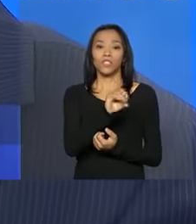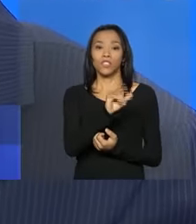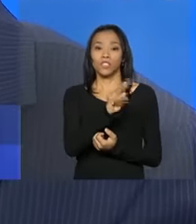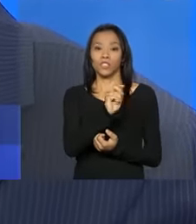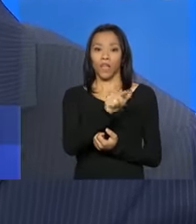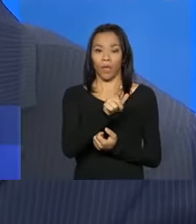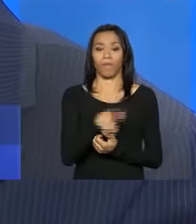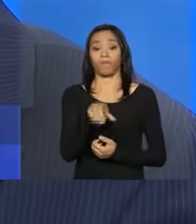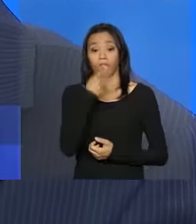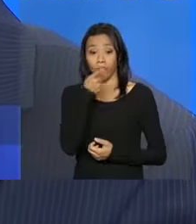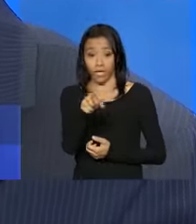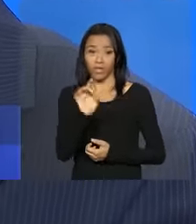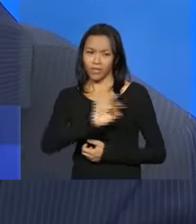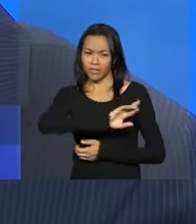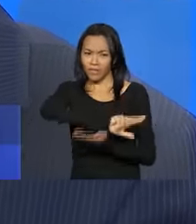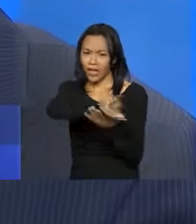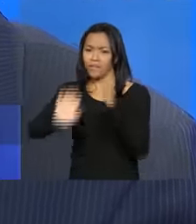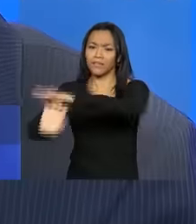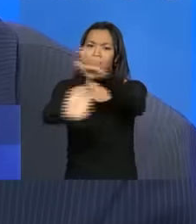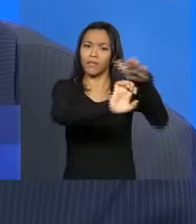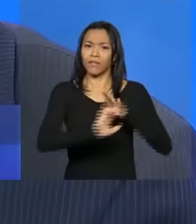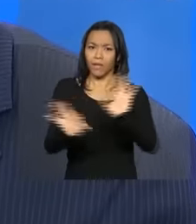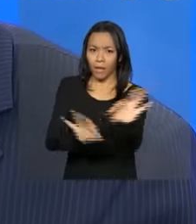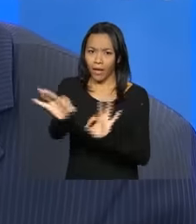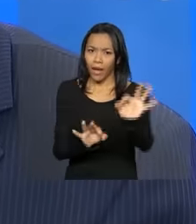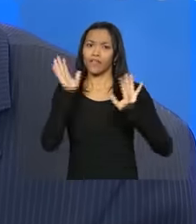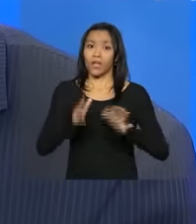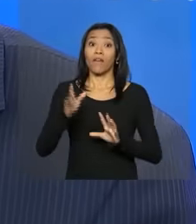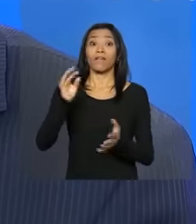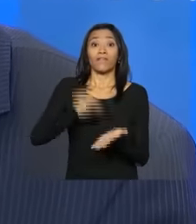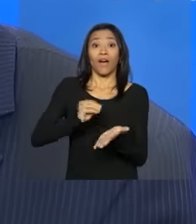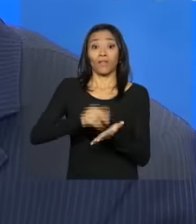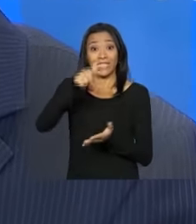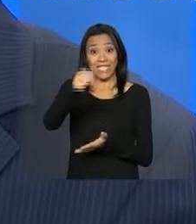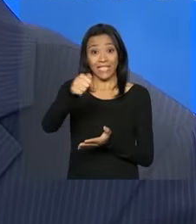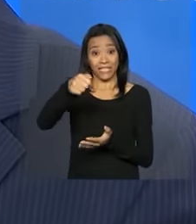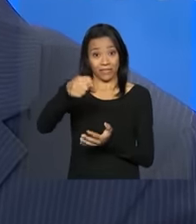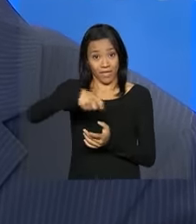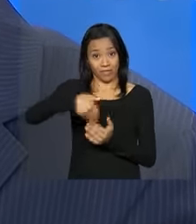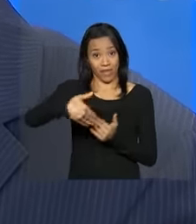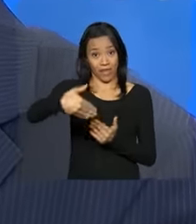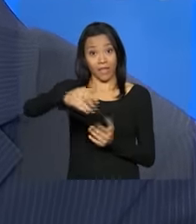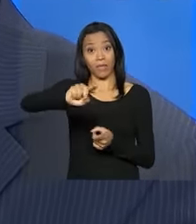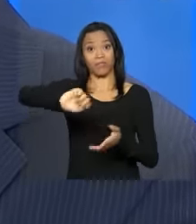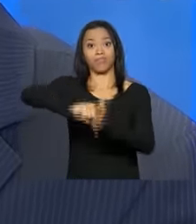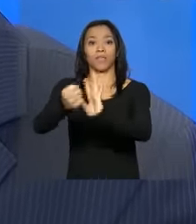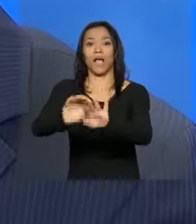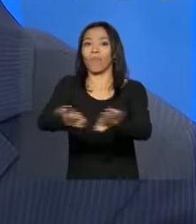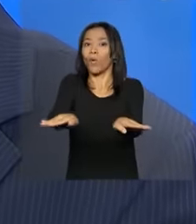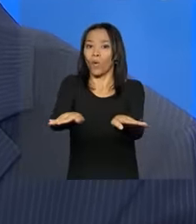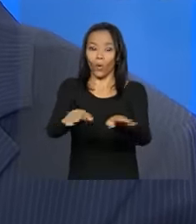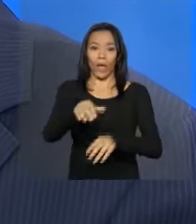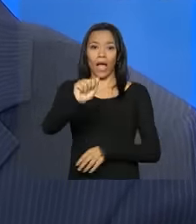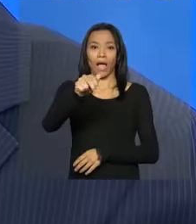traçando um cronograma plenamente exequível temos 7 meses aproximadamente até a data do desligamento e consequentemente a população vai ter toda